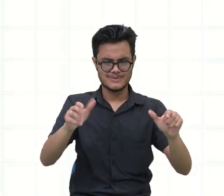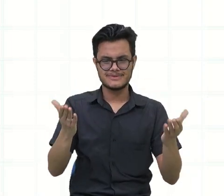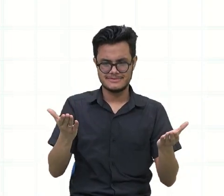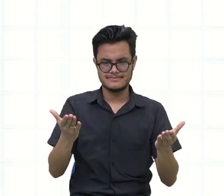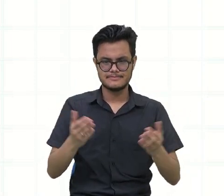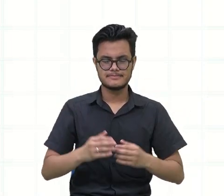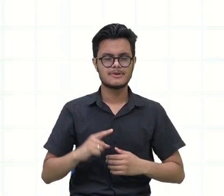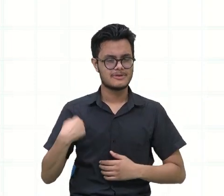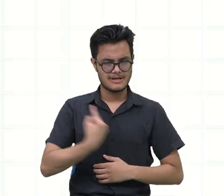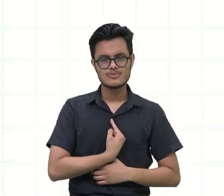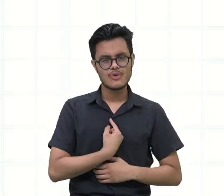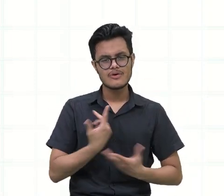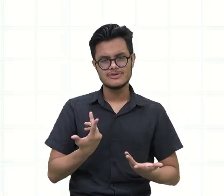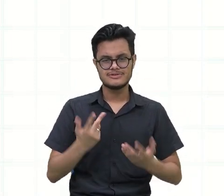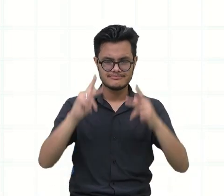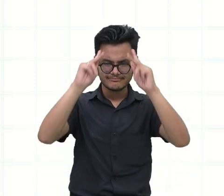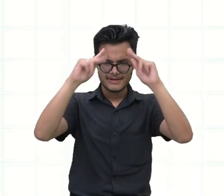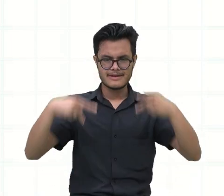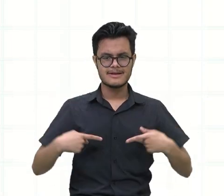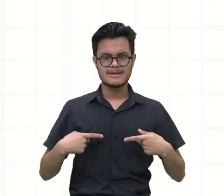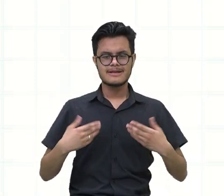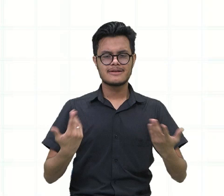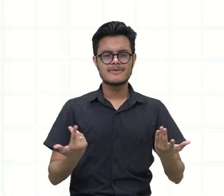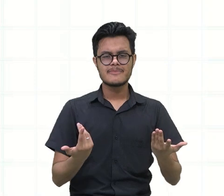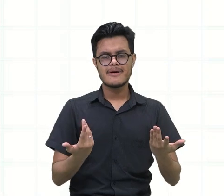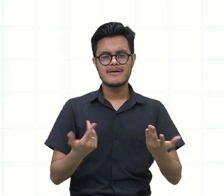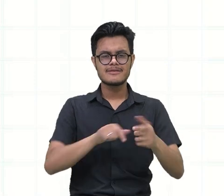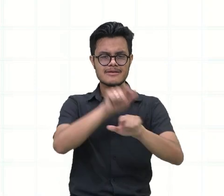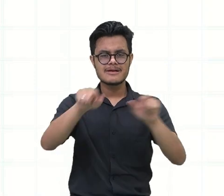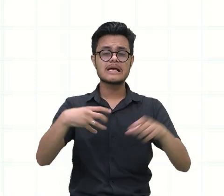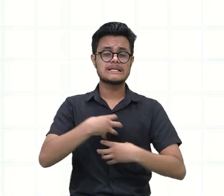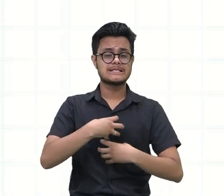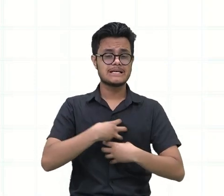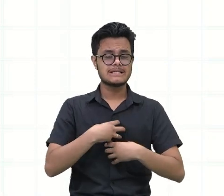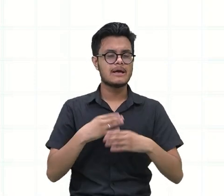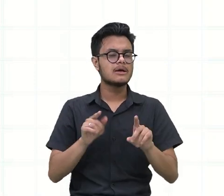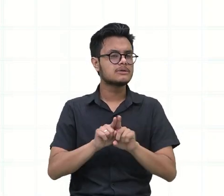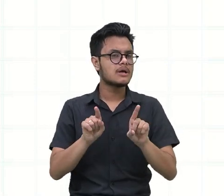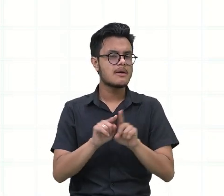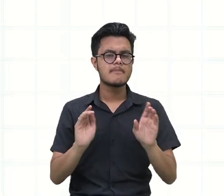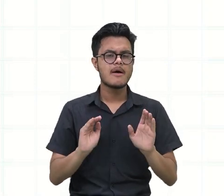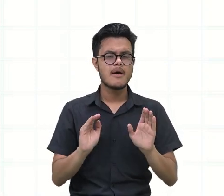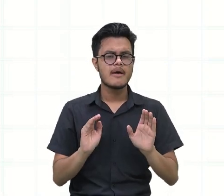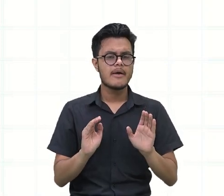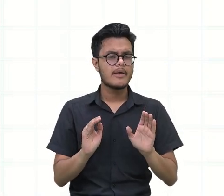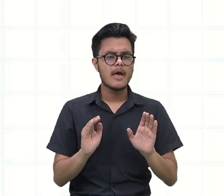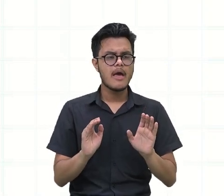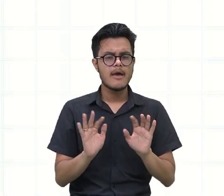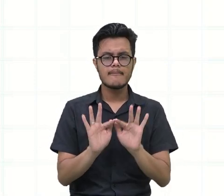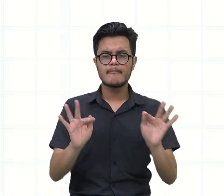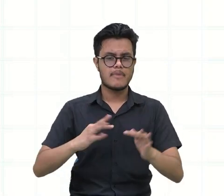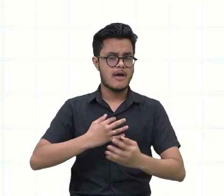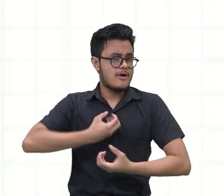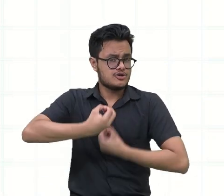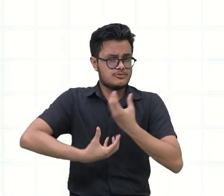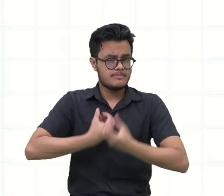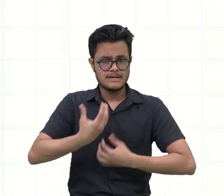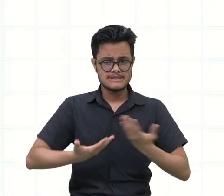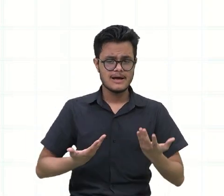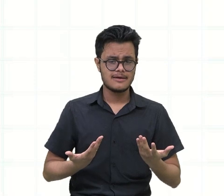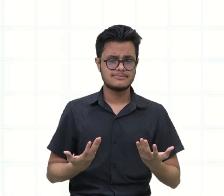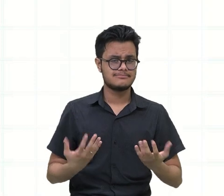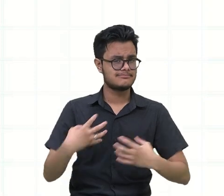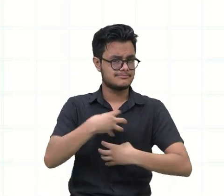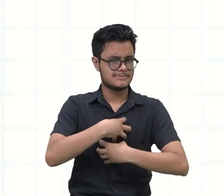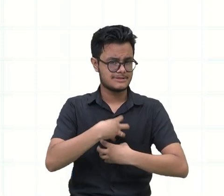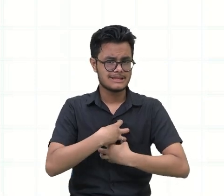de nós, seres humanos, né? E dando essa ênfase, né, essa expressividade daquilo que se